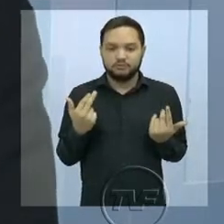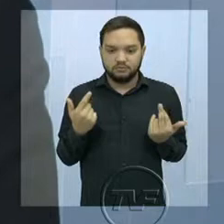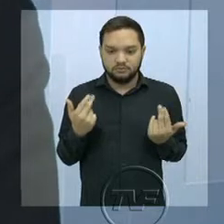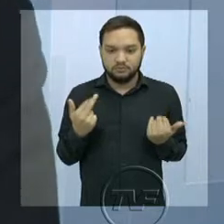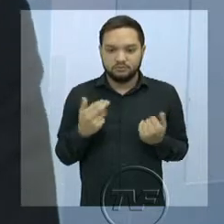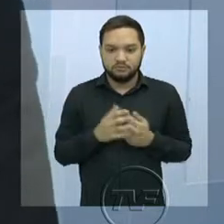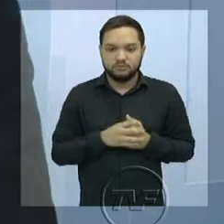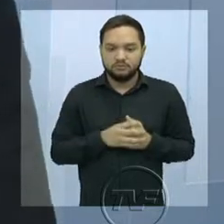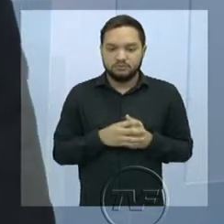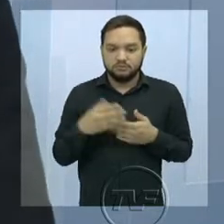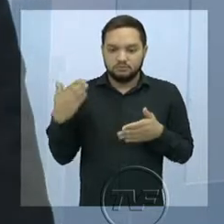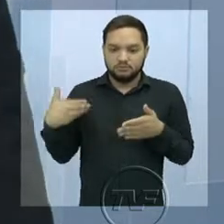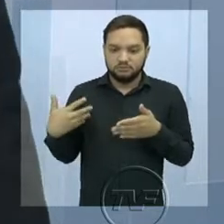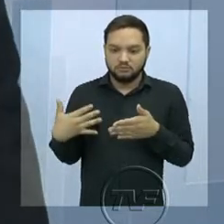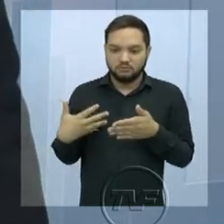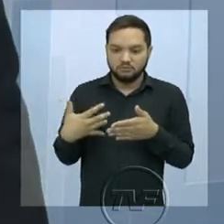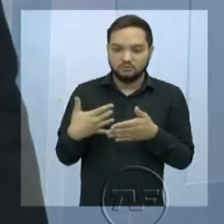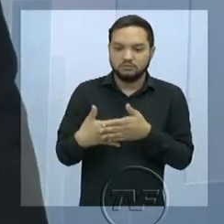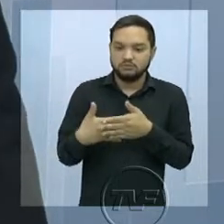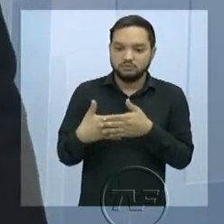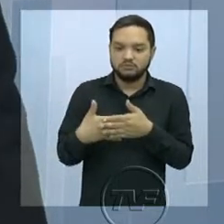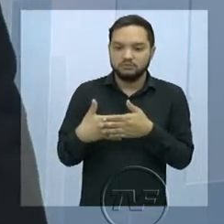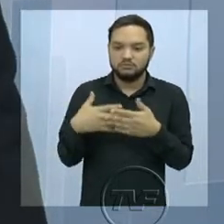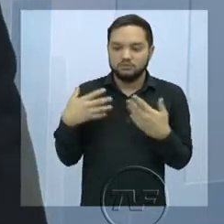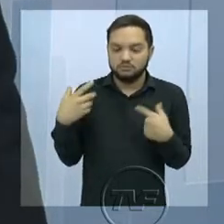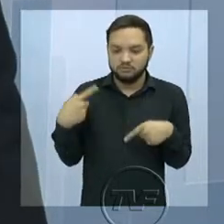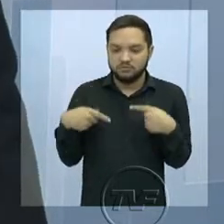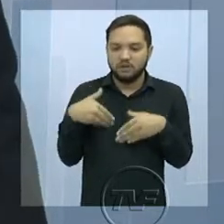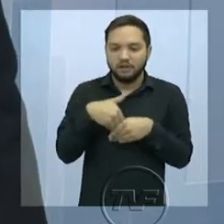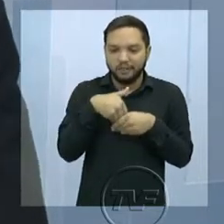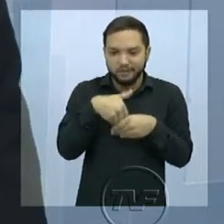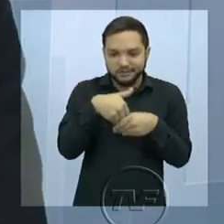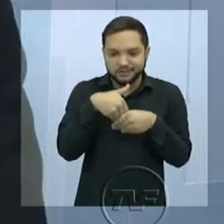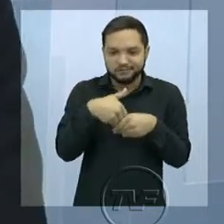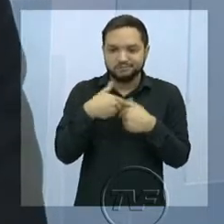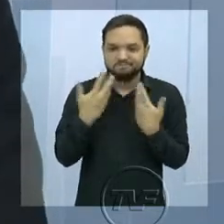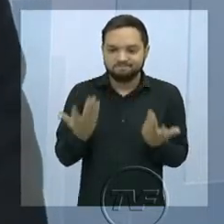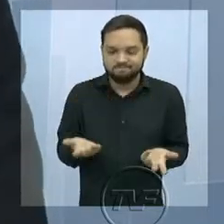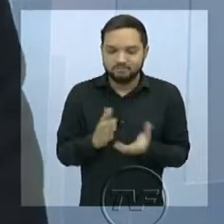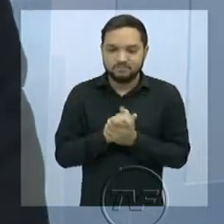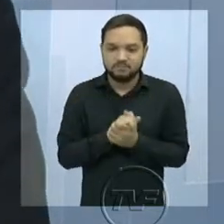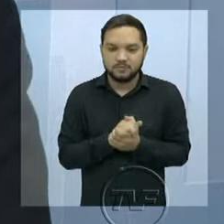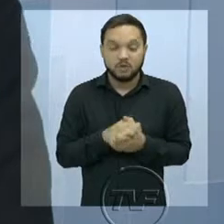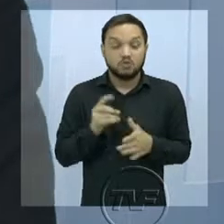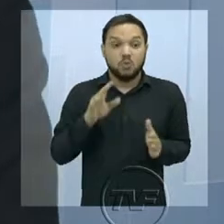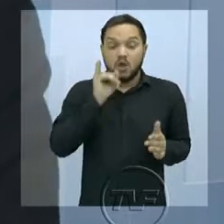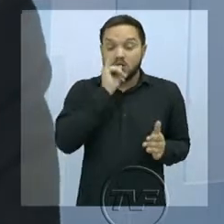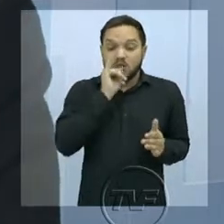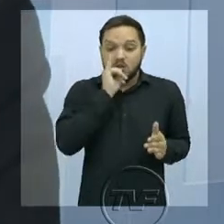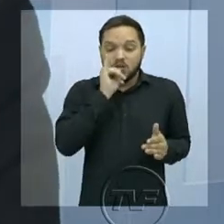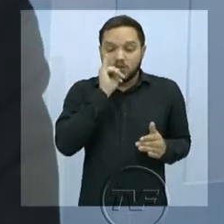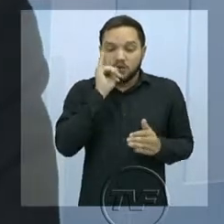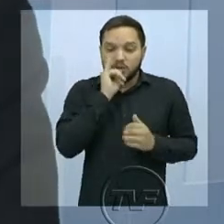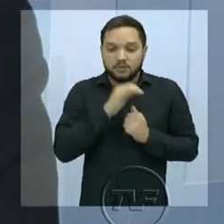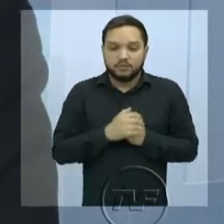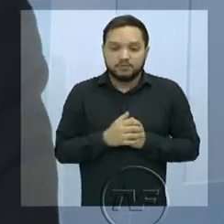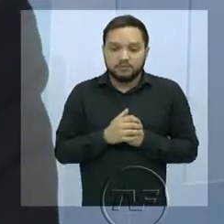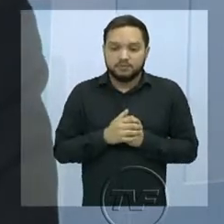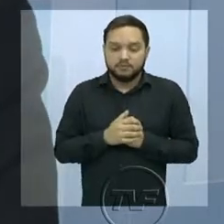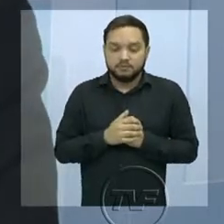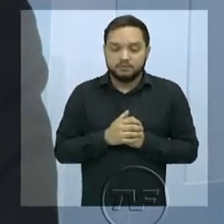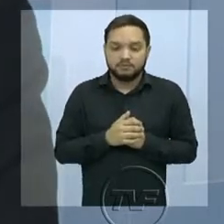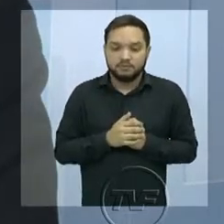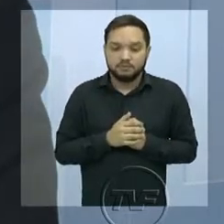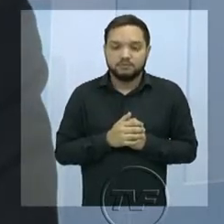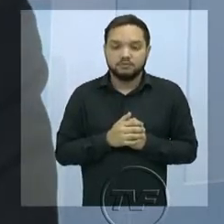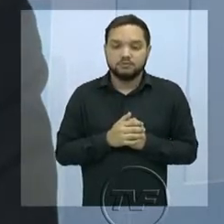mesmo na véspera de uma eleição competitiva que é no próximo ano. Isso eu estou dando um exemplo. Então, o que está acontecendo?